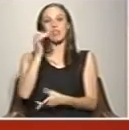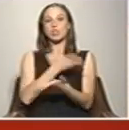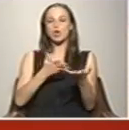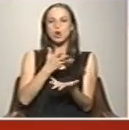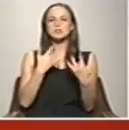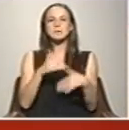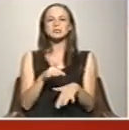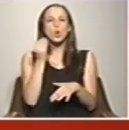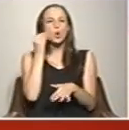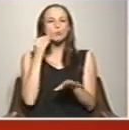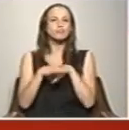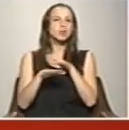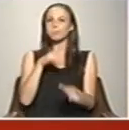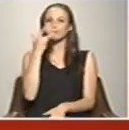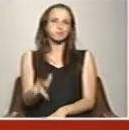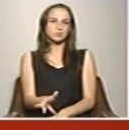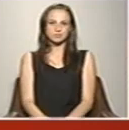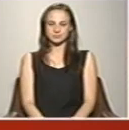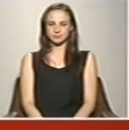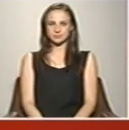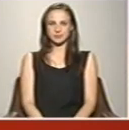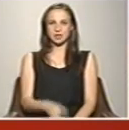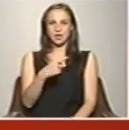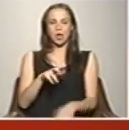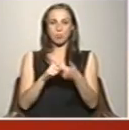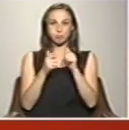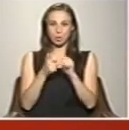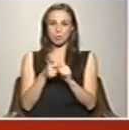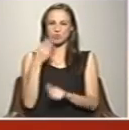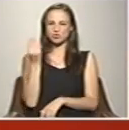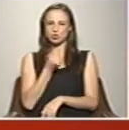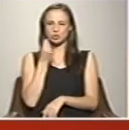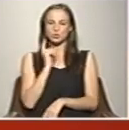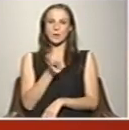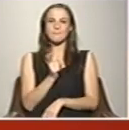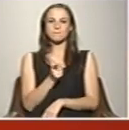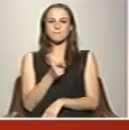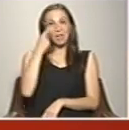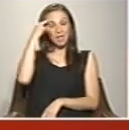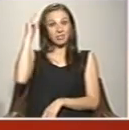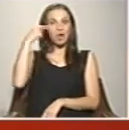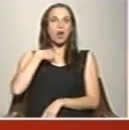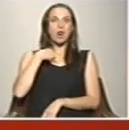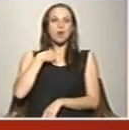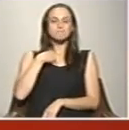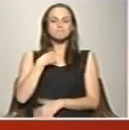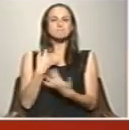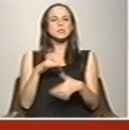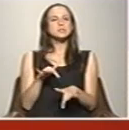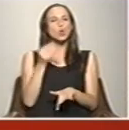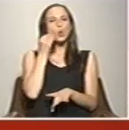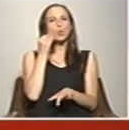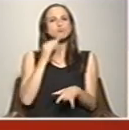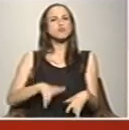sabem aplicá-la. Ou seja, havia, de facto, um grande problema nos estudantes, que era, eles, de facto, tinham ideias... mas não sabiam